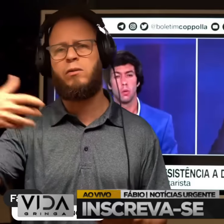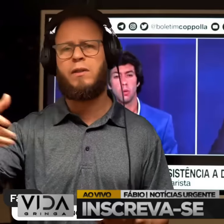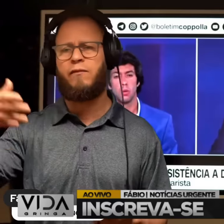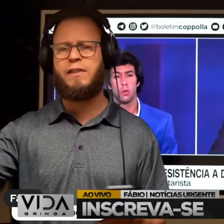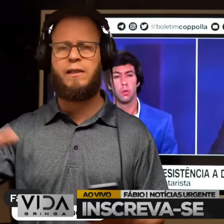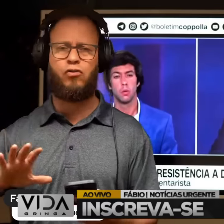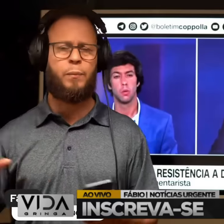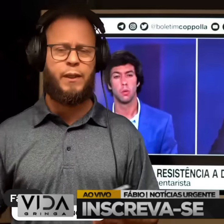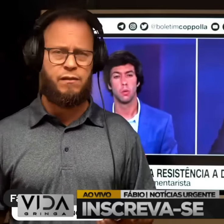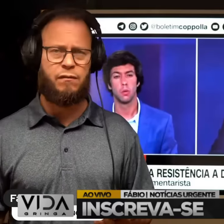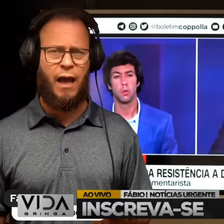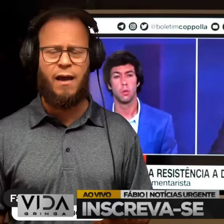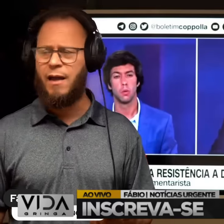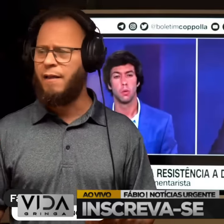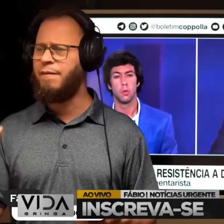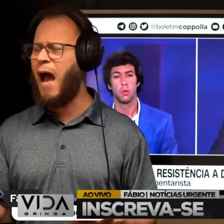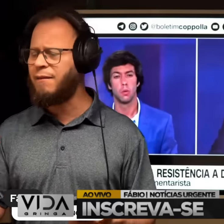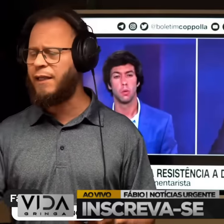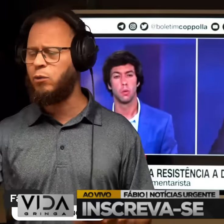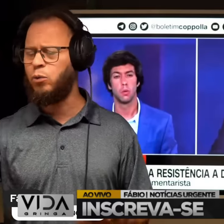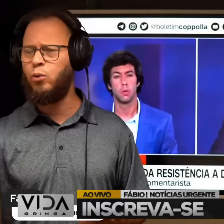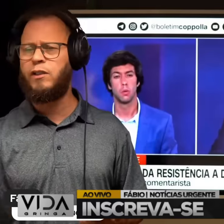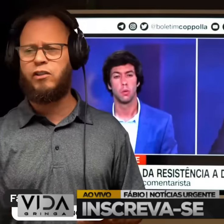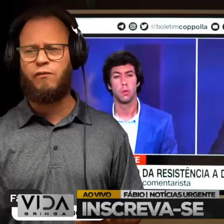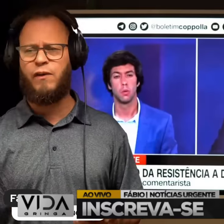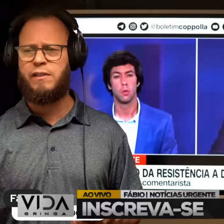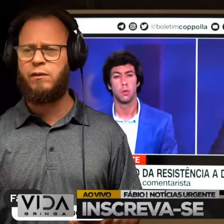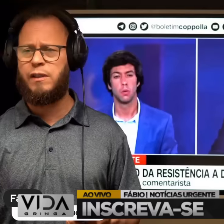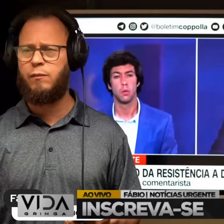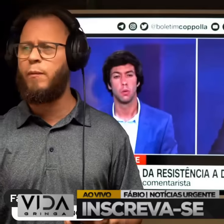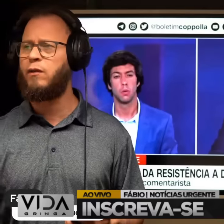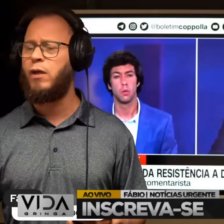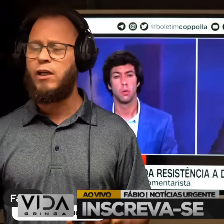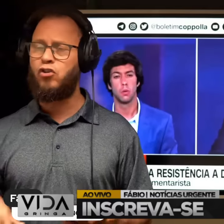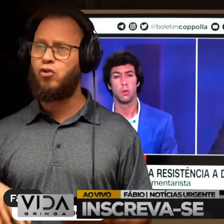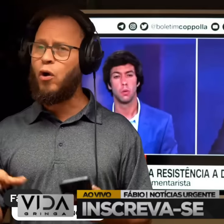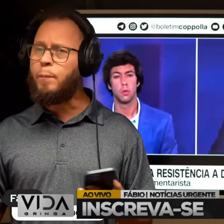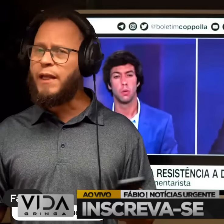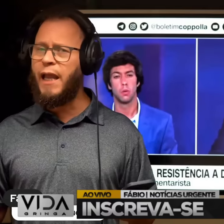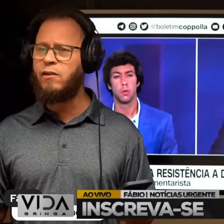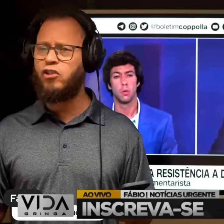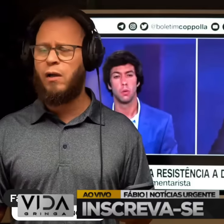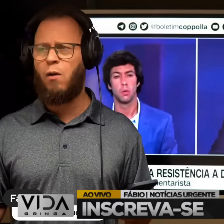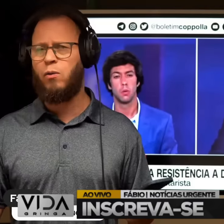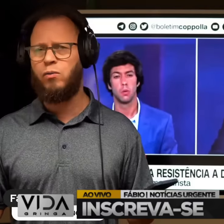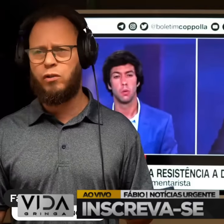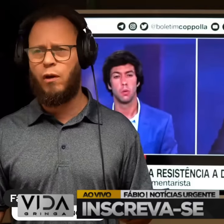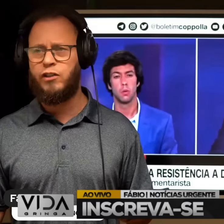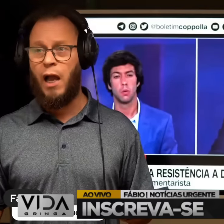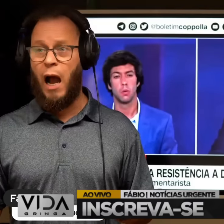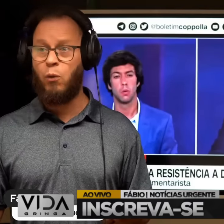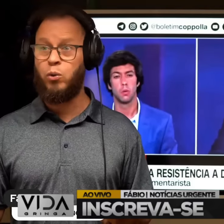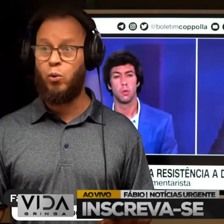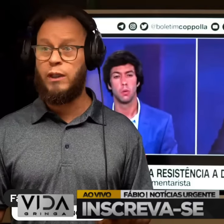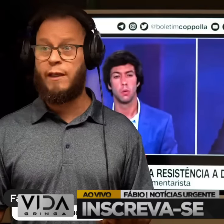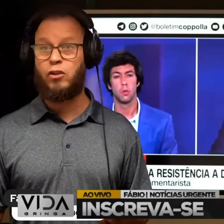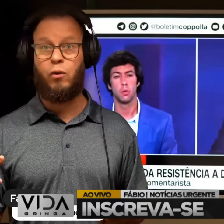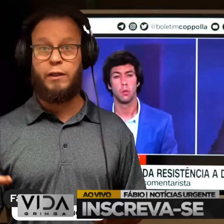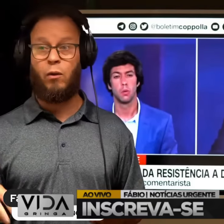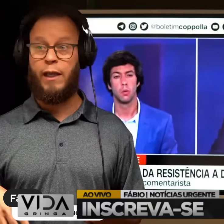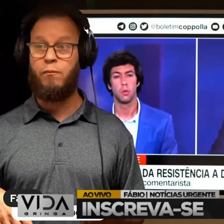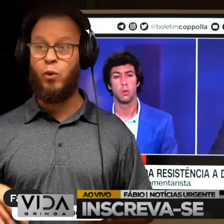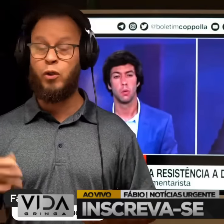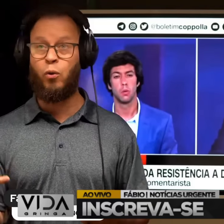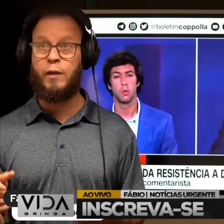coisas que Lula está fazendo é surpresa, tá? Nada que Lula está fazendo nesse momento surpreende algum de nós. Ah, o Lula está